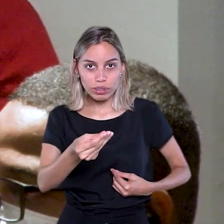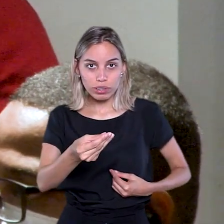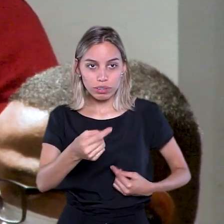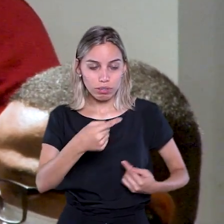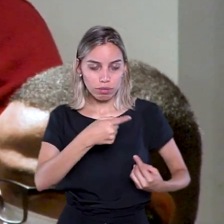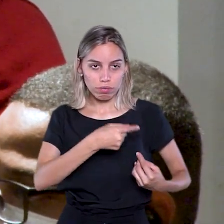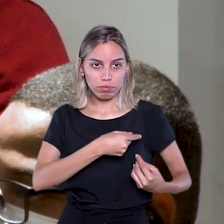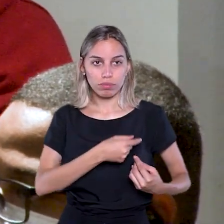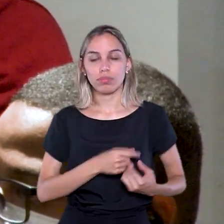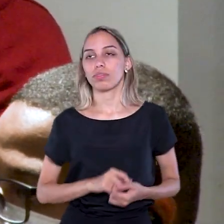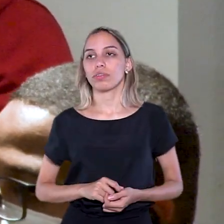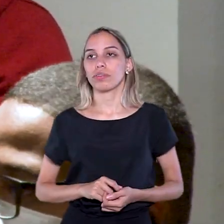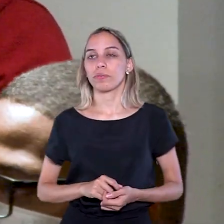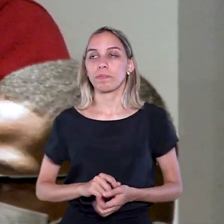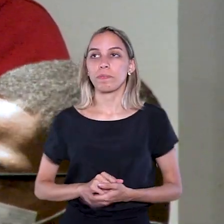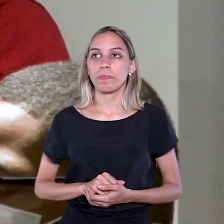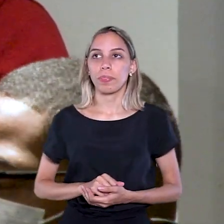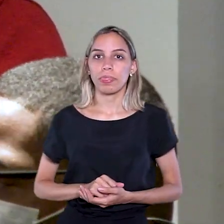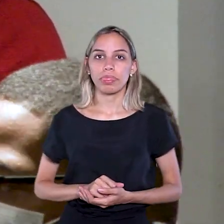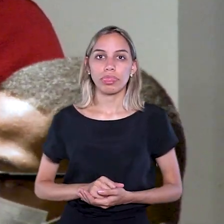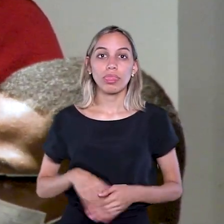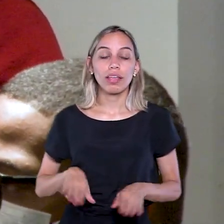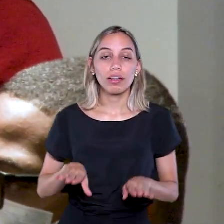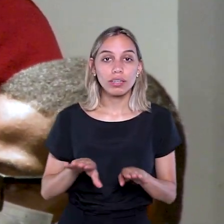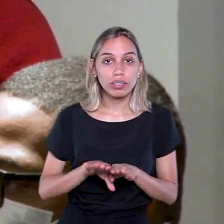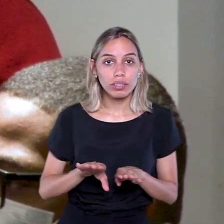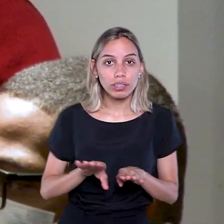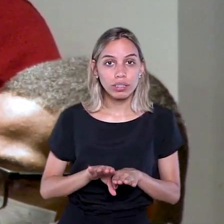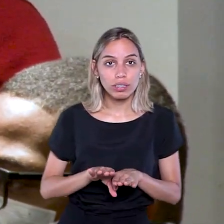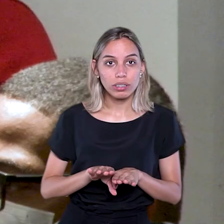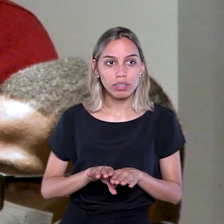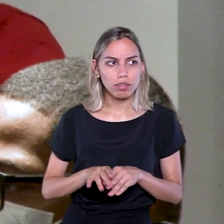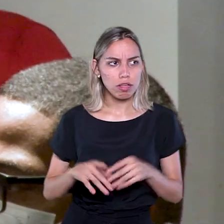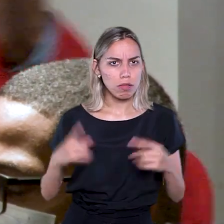Tomara que eu não esqueça de cantar depois. Boa noite, como é que você chama? Eu chamo Carlão.